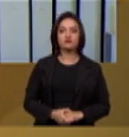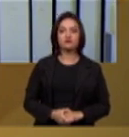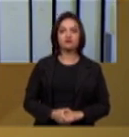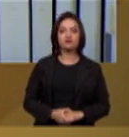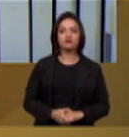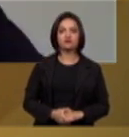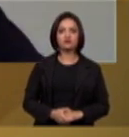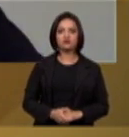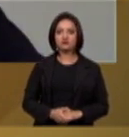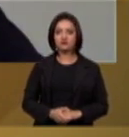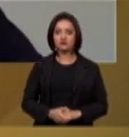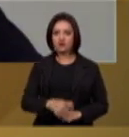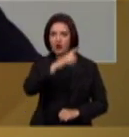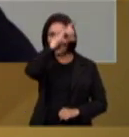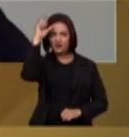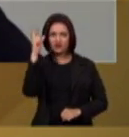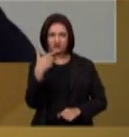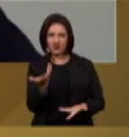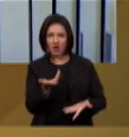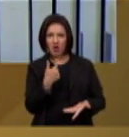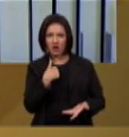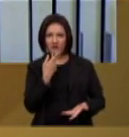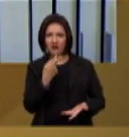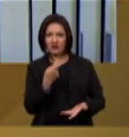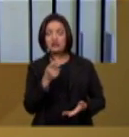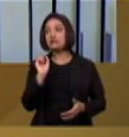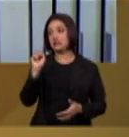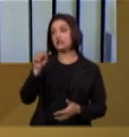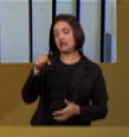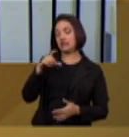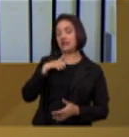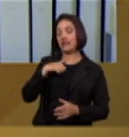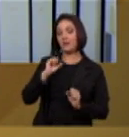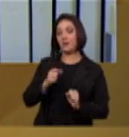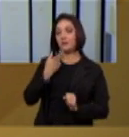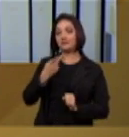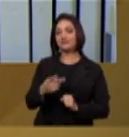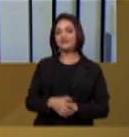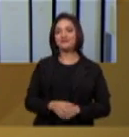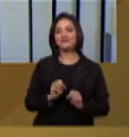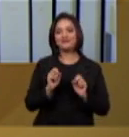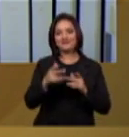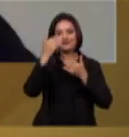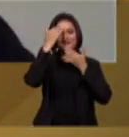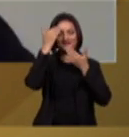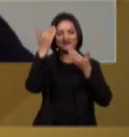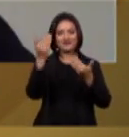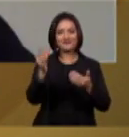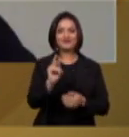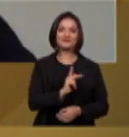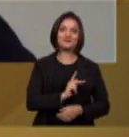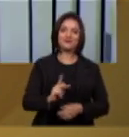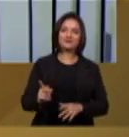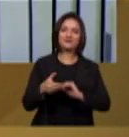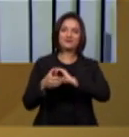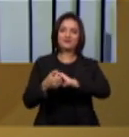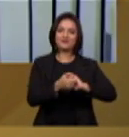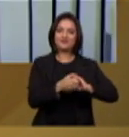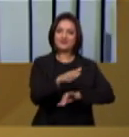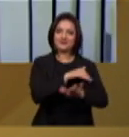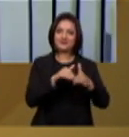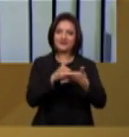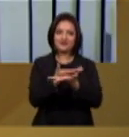Presidente, estou com a palavra? Sim, Vossa Excelência tem a palavra. Ah, bem, muito obrigado, senhor presidente, cumprimento a todos